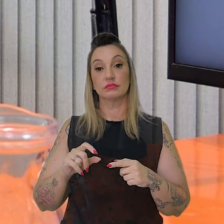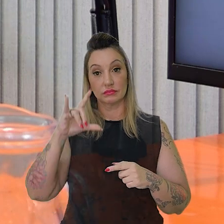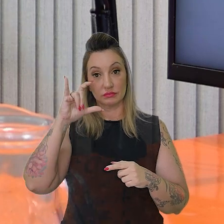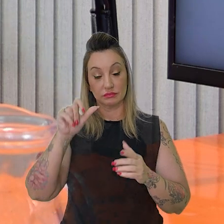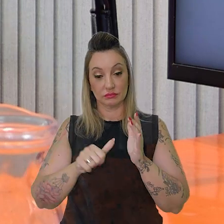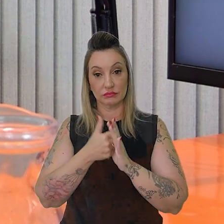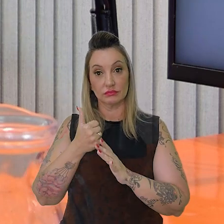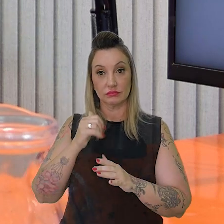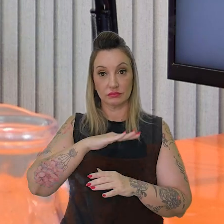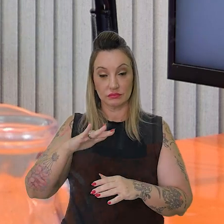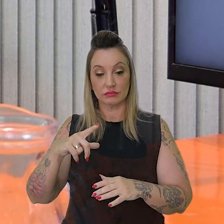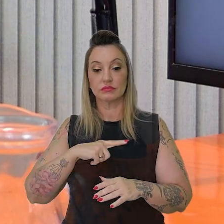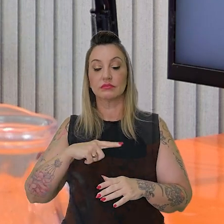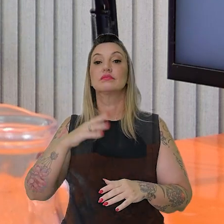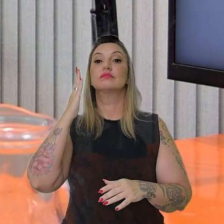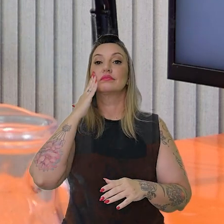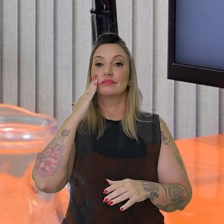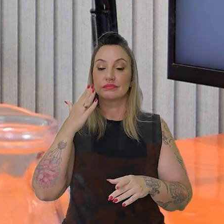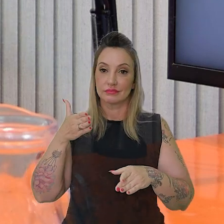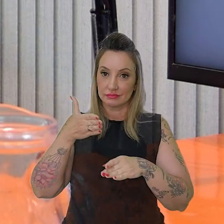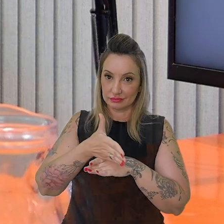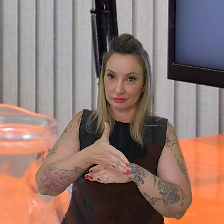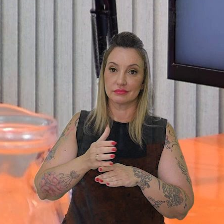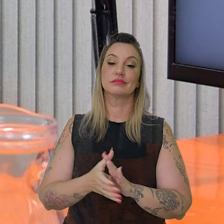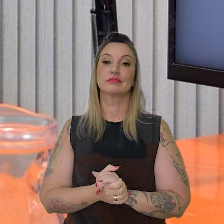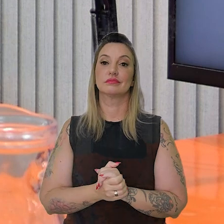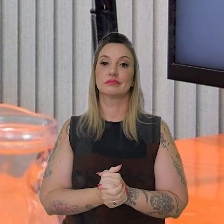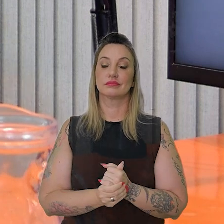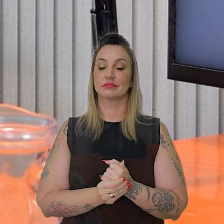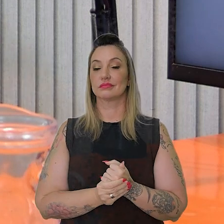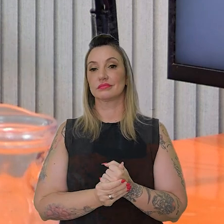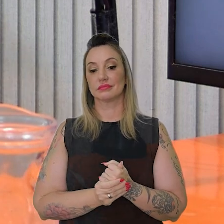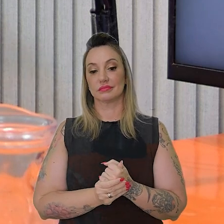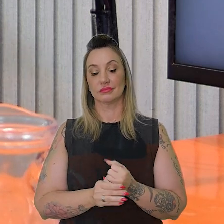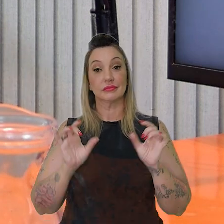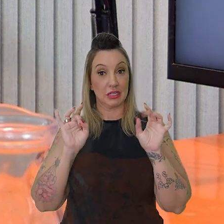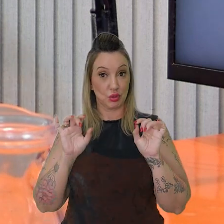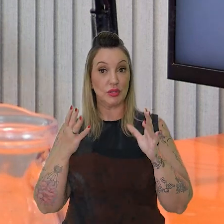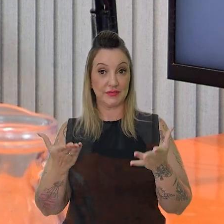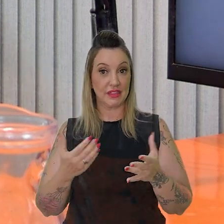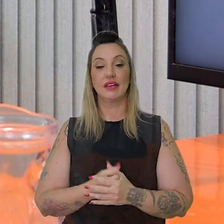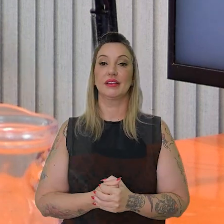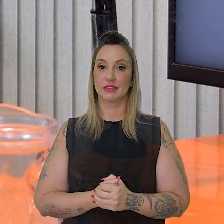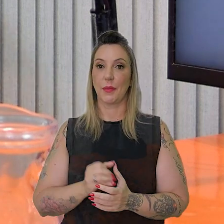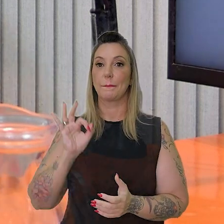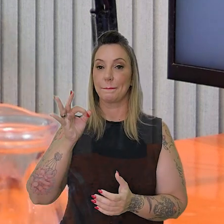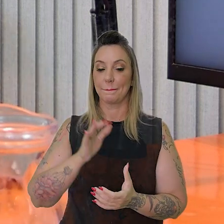pros primeiros alunos primeiro para eles terem essa noção do pertencimento né da gente exade